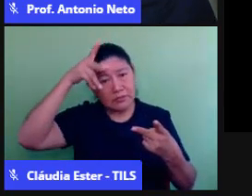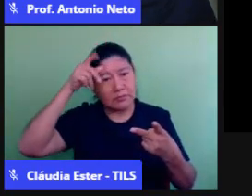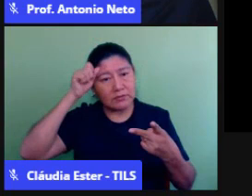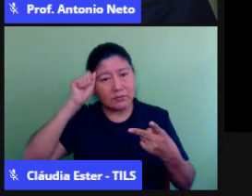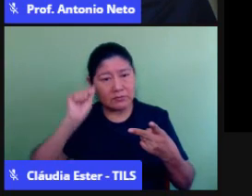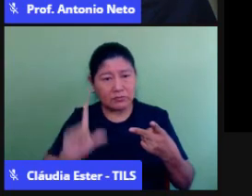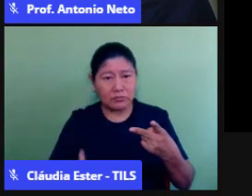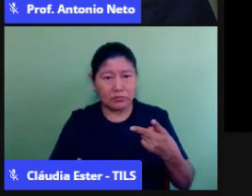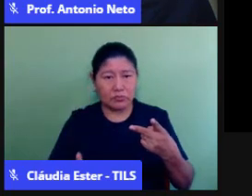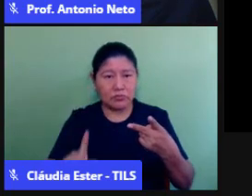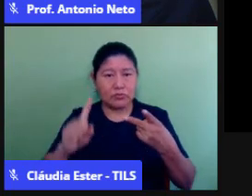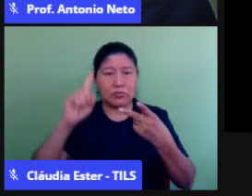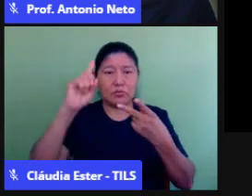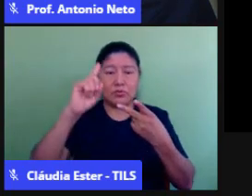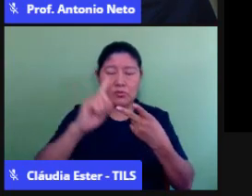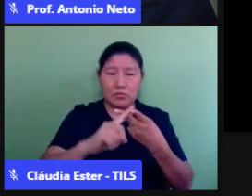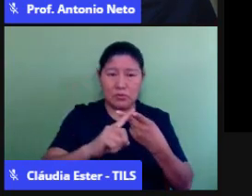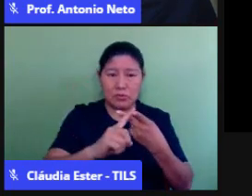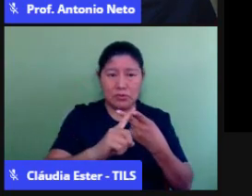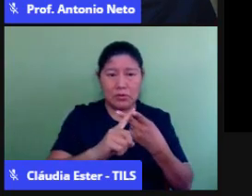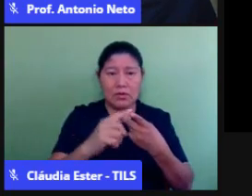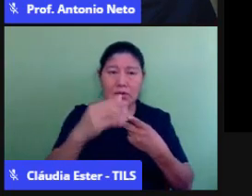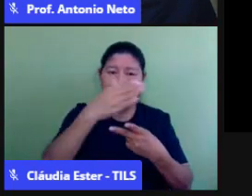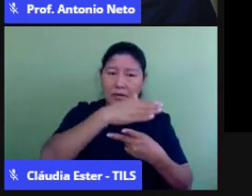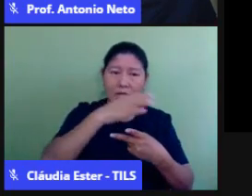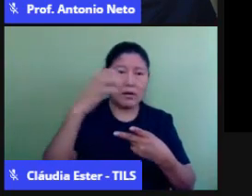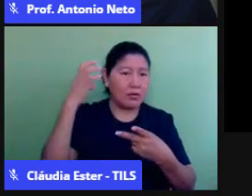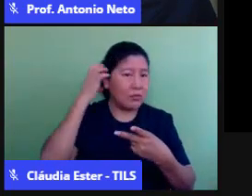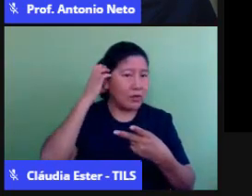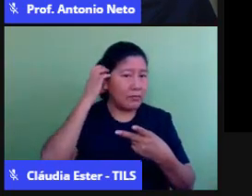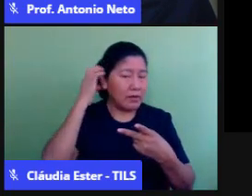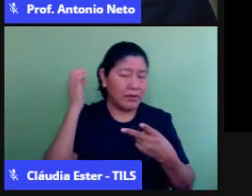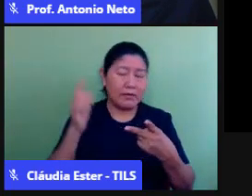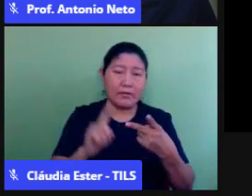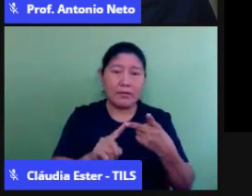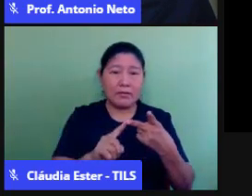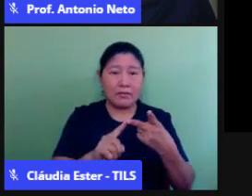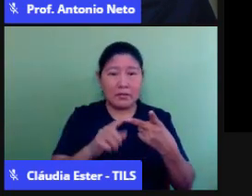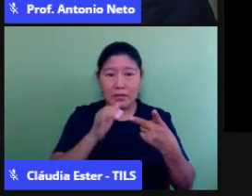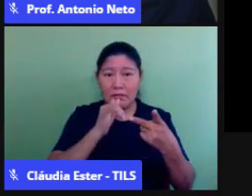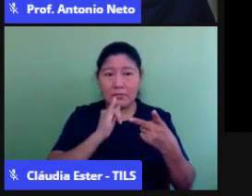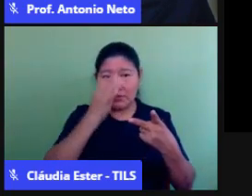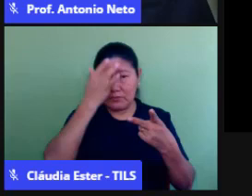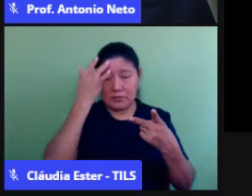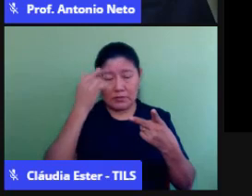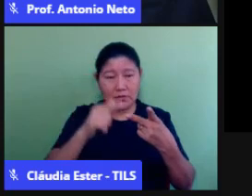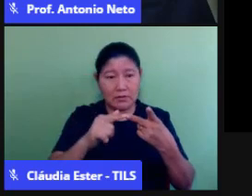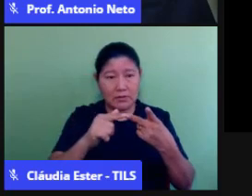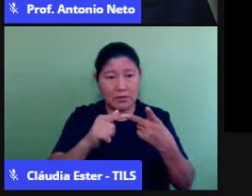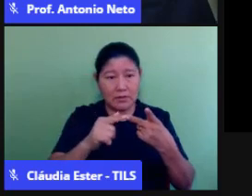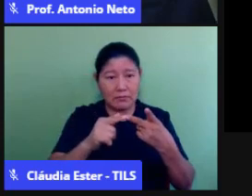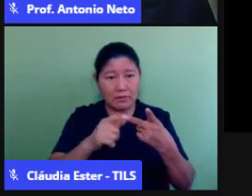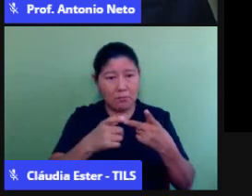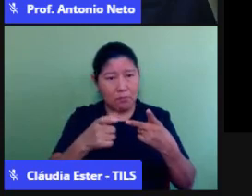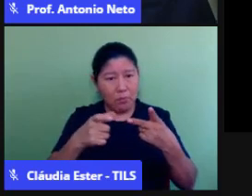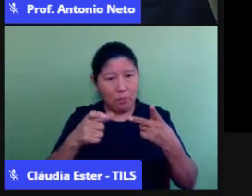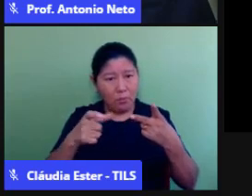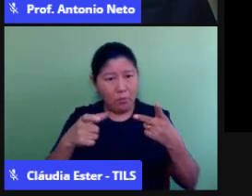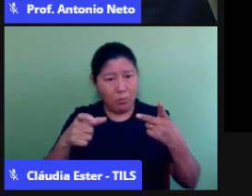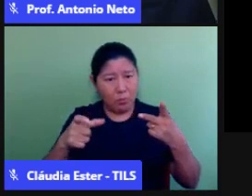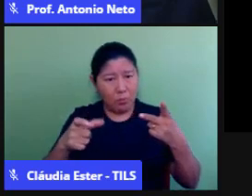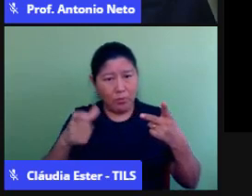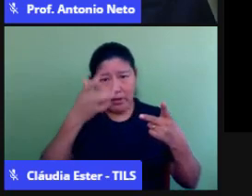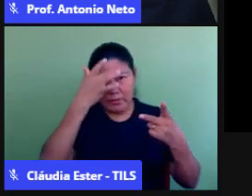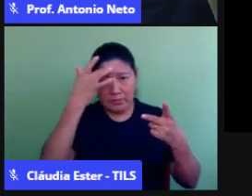nossa população, né? Mas de nascidos aqui, não, por causa das pessoas